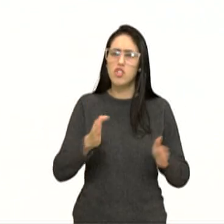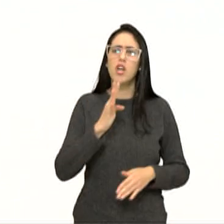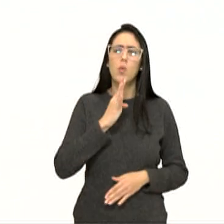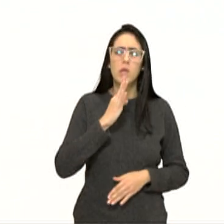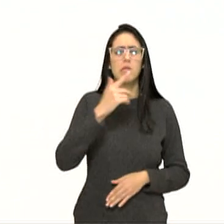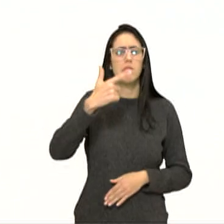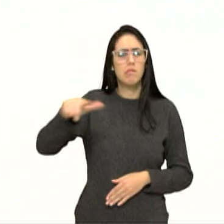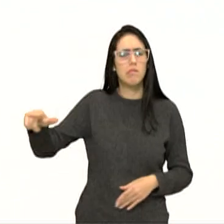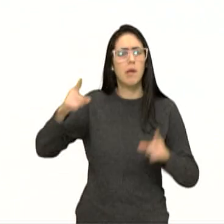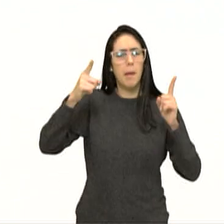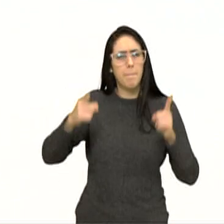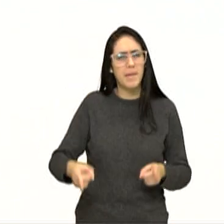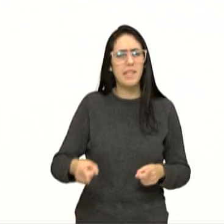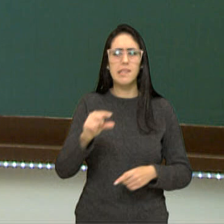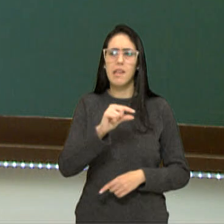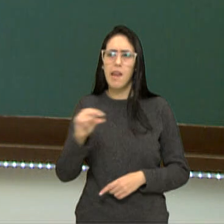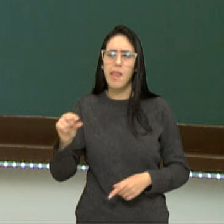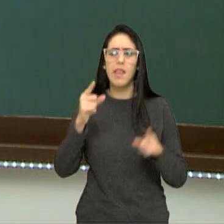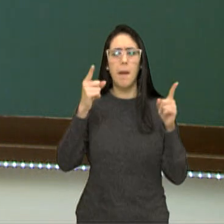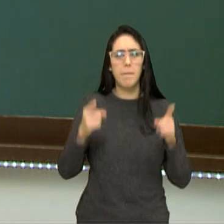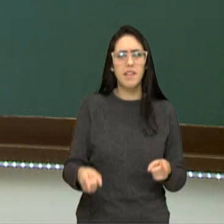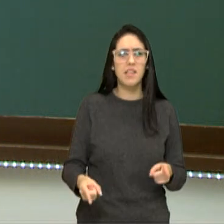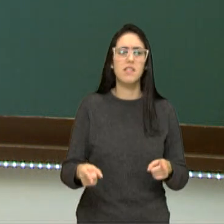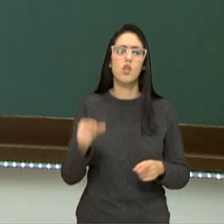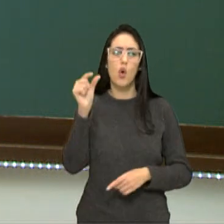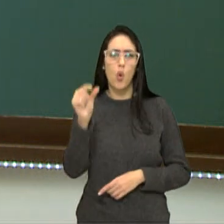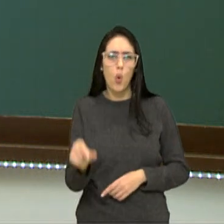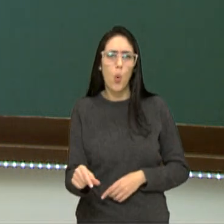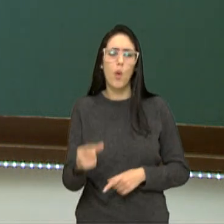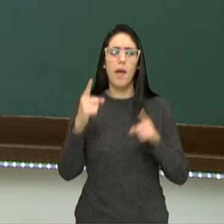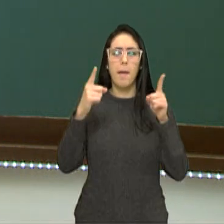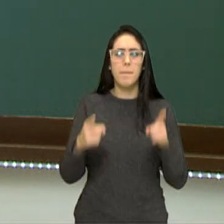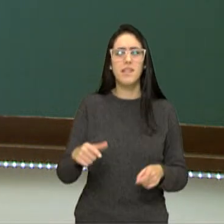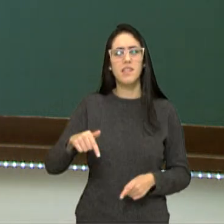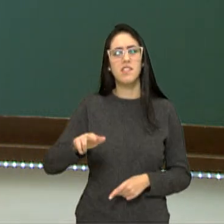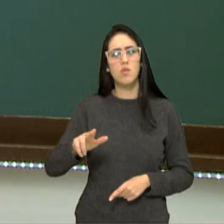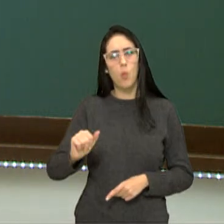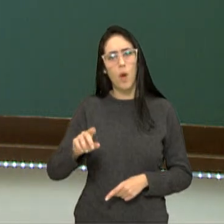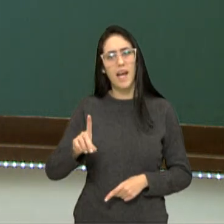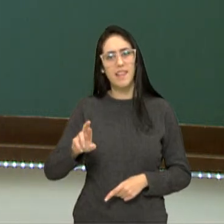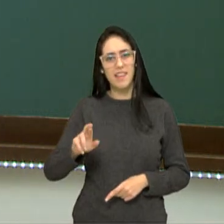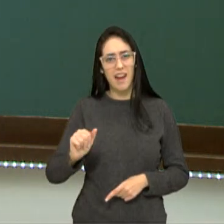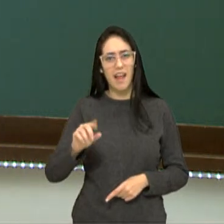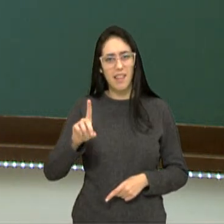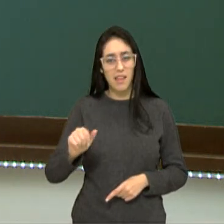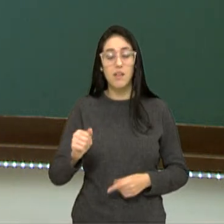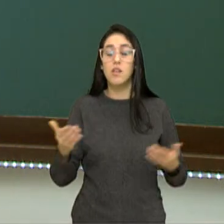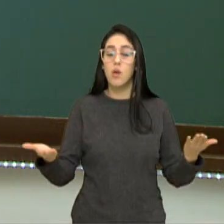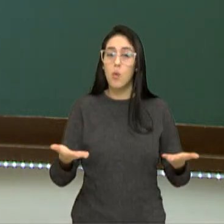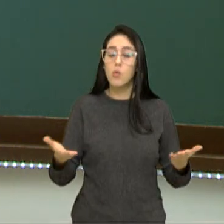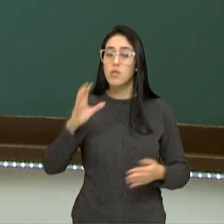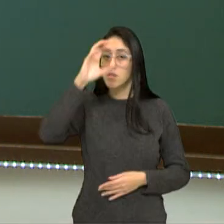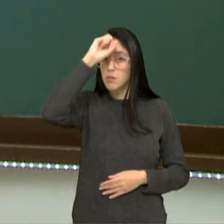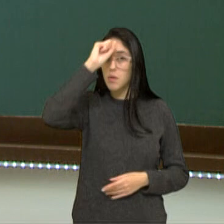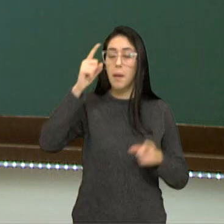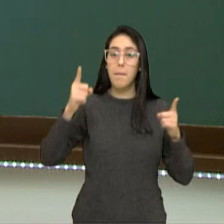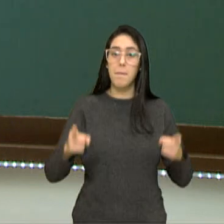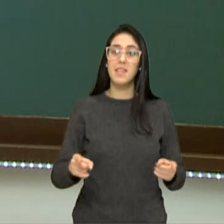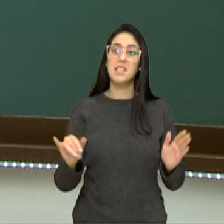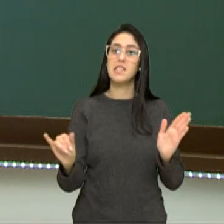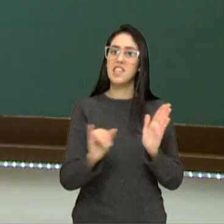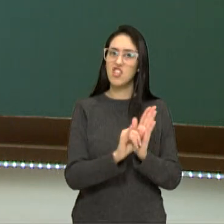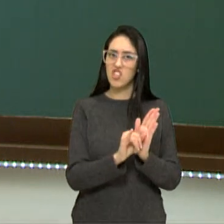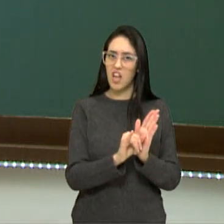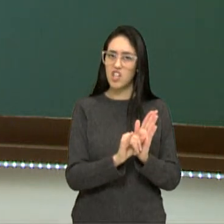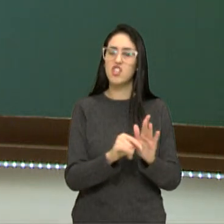matrizes, né? Matriz linha, matriz coluna, matriz quadrada. E hoje a gente vai trabalhar então com matriz